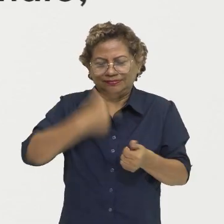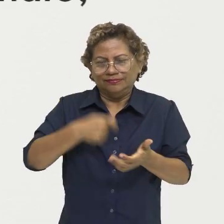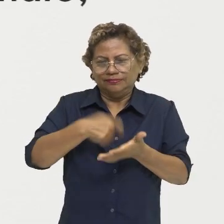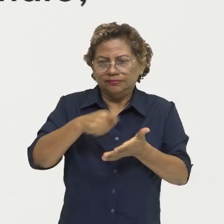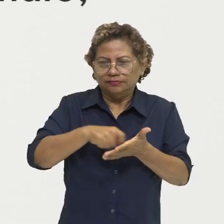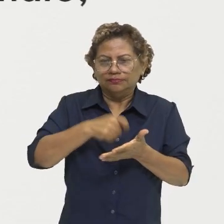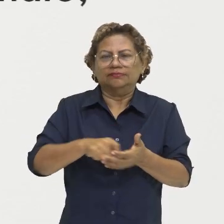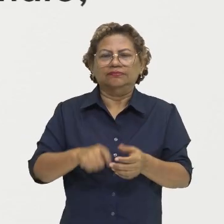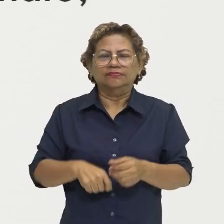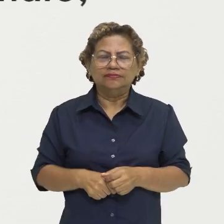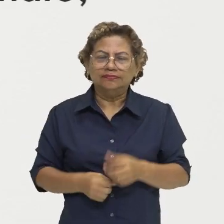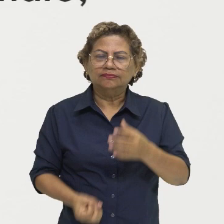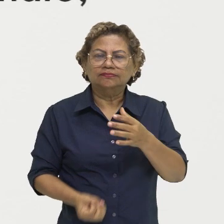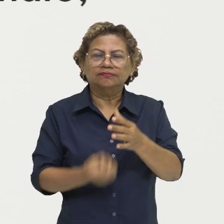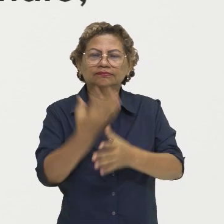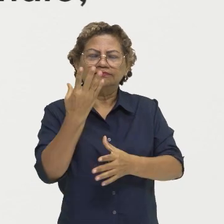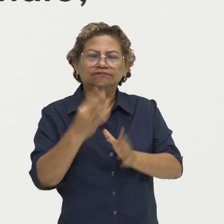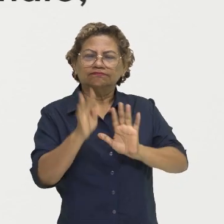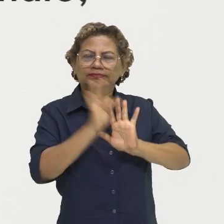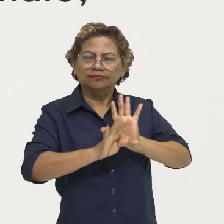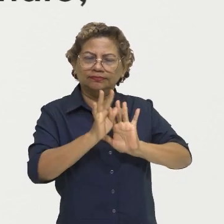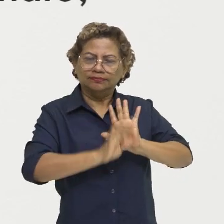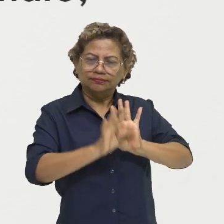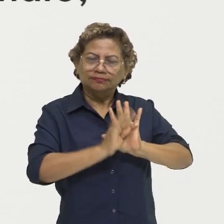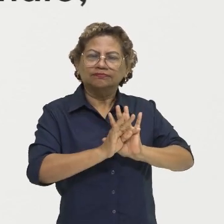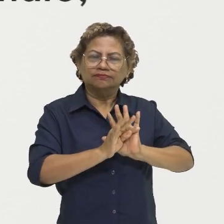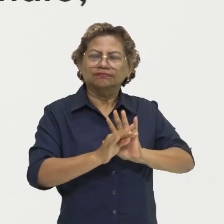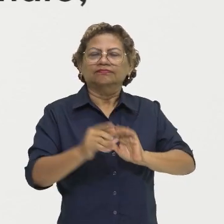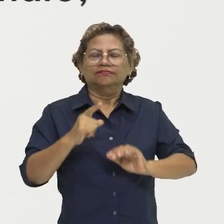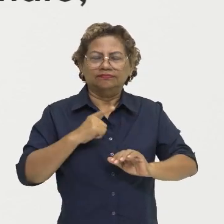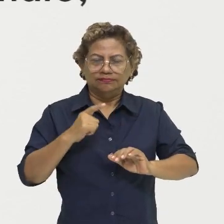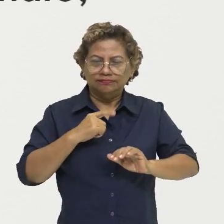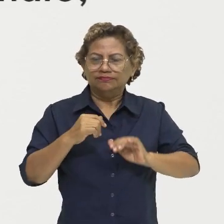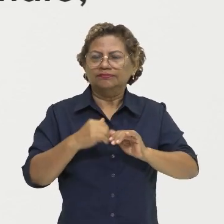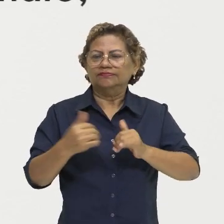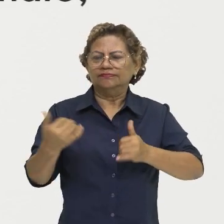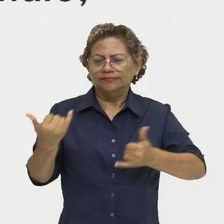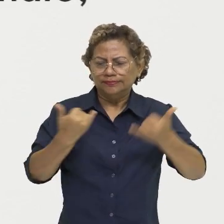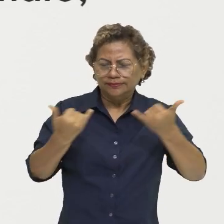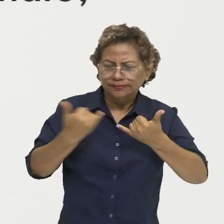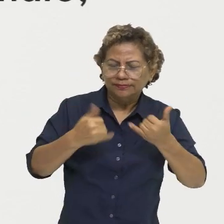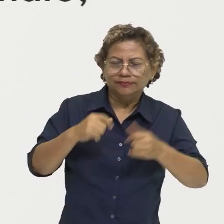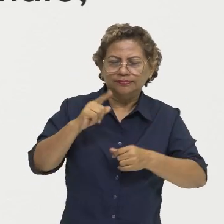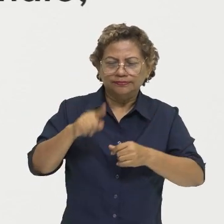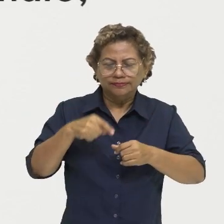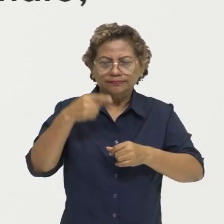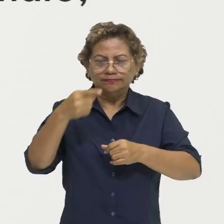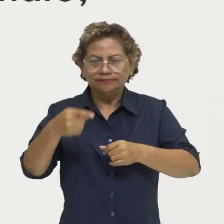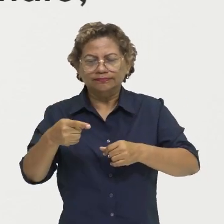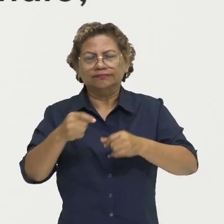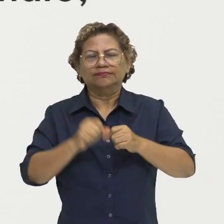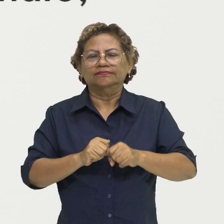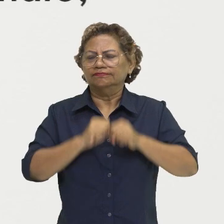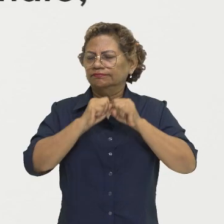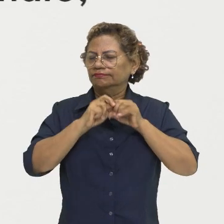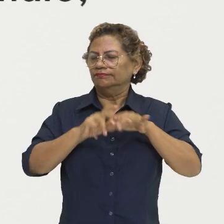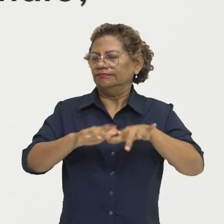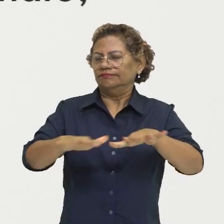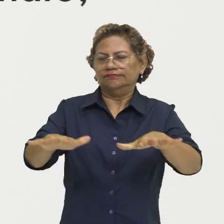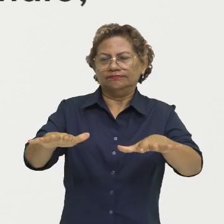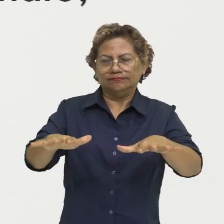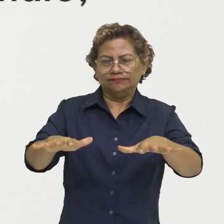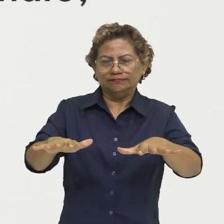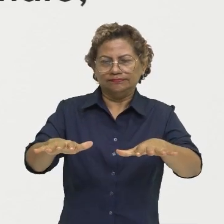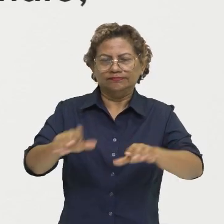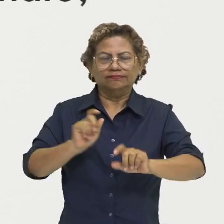produzir uma literatura, uns textos que vão comunicar, que vão divulgar esse conhecimento, essa percepção, em